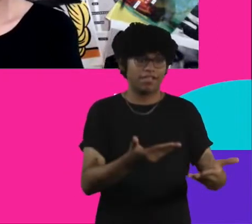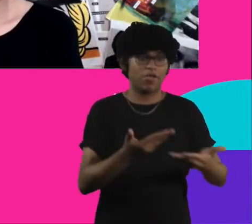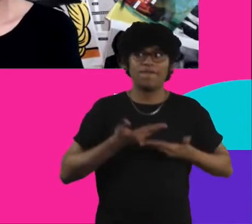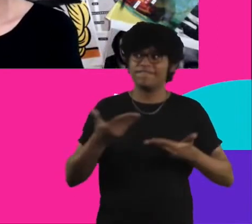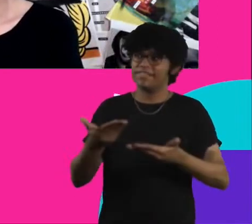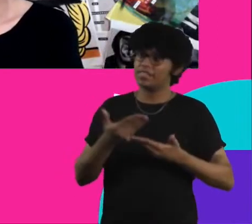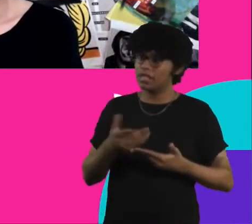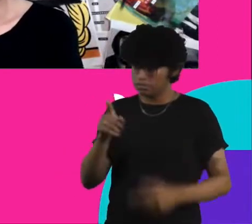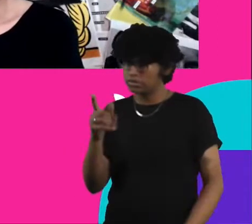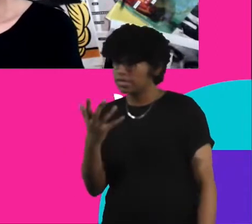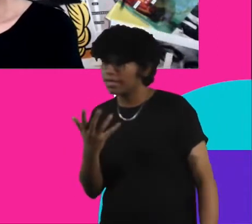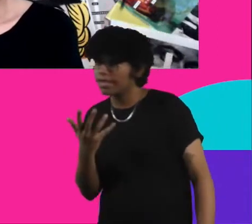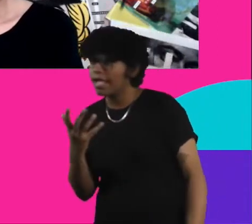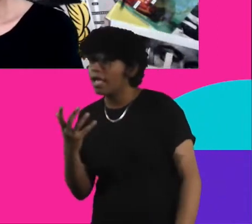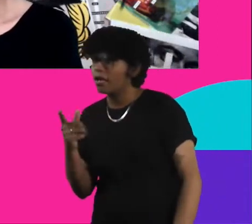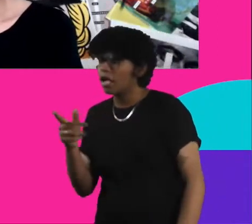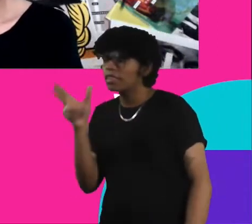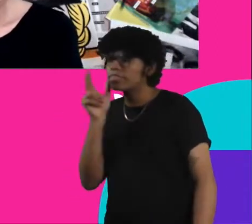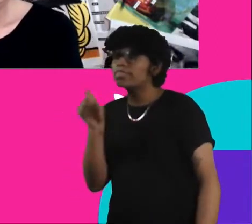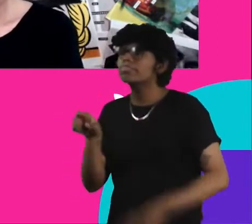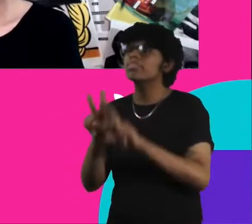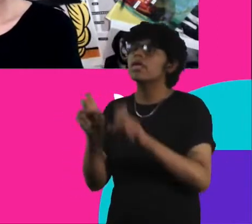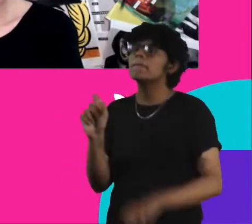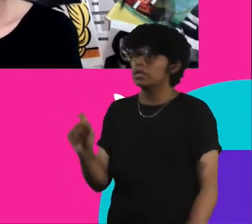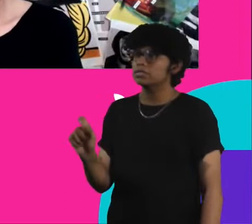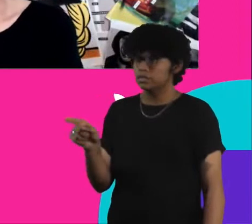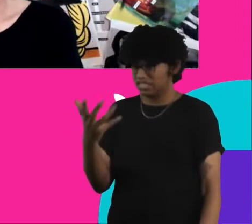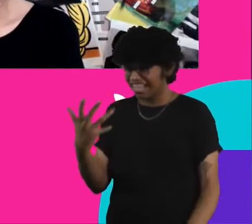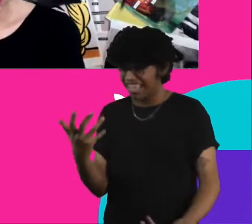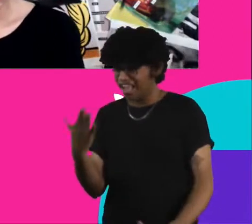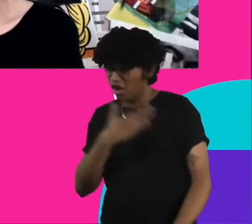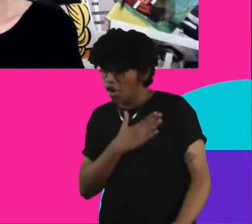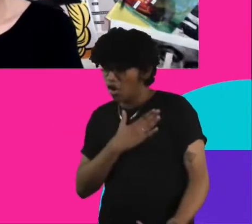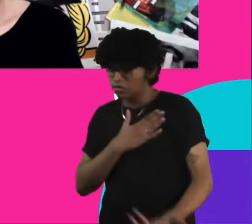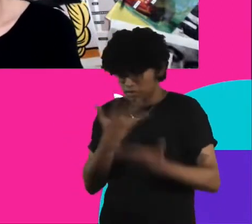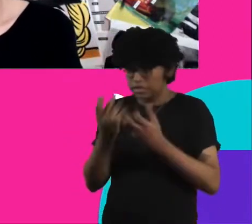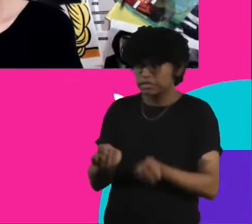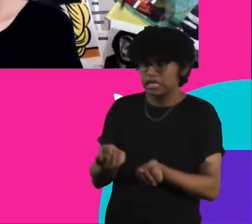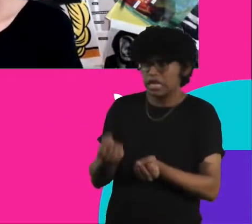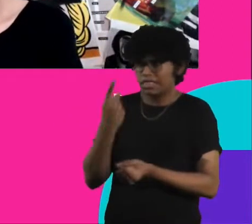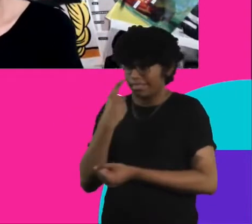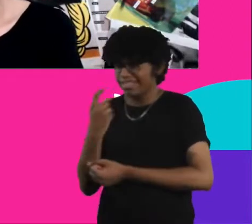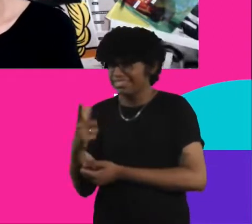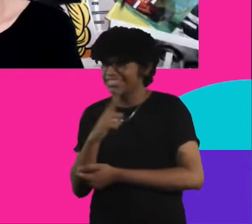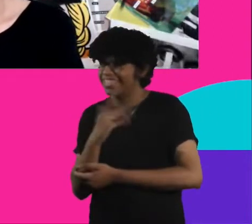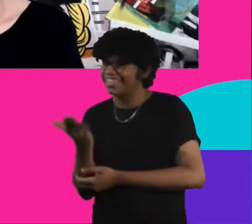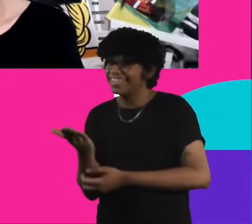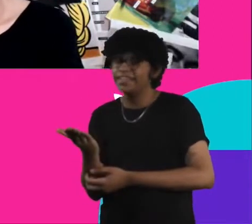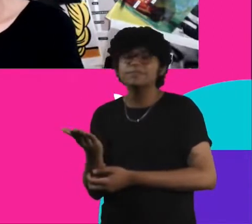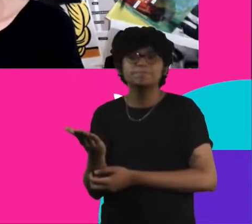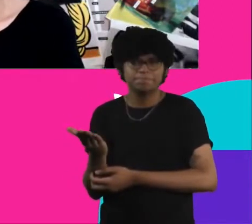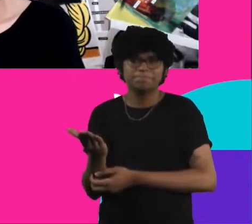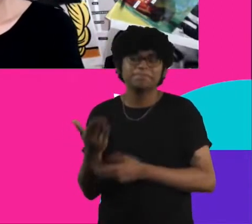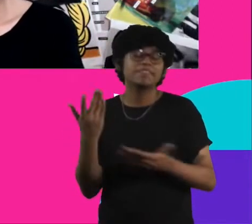a. Você está a fim de ouvir falar sobre isso? Você quer? Você gosta? Está disposta? Está disposto? Está interessada? Está interessado?